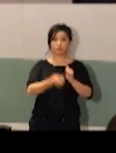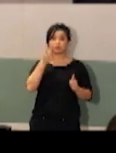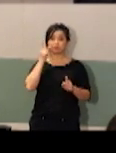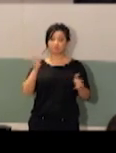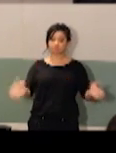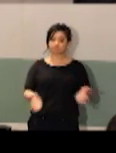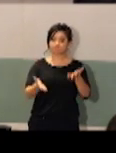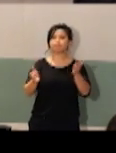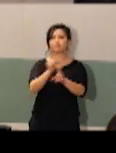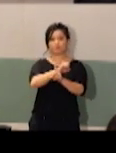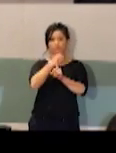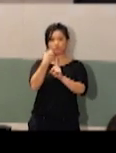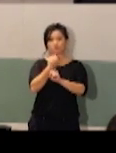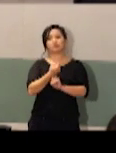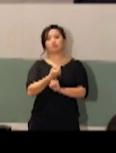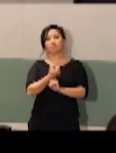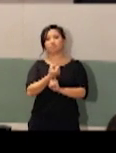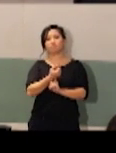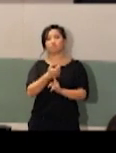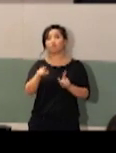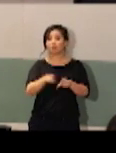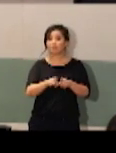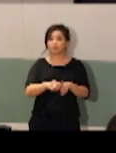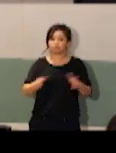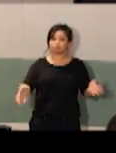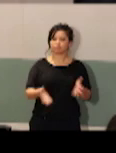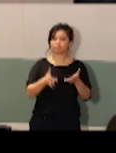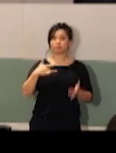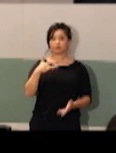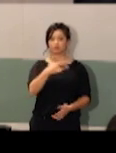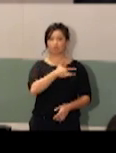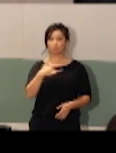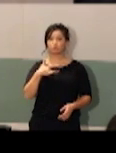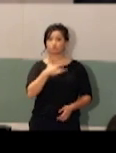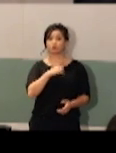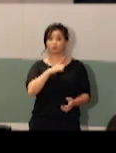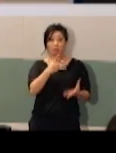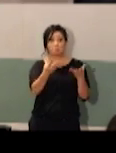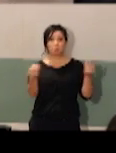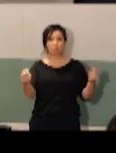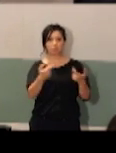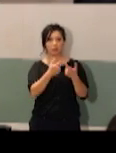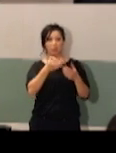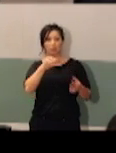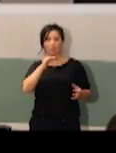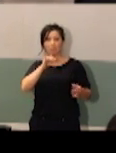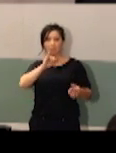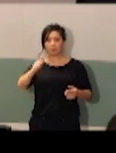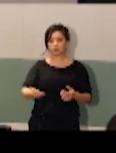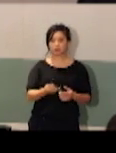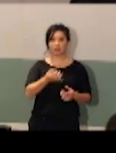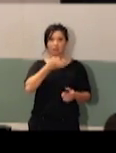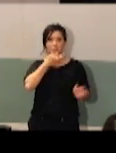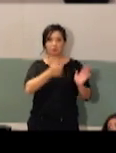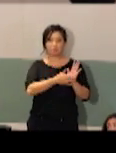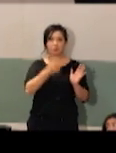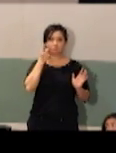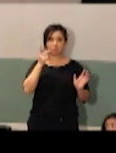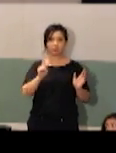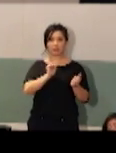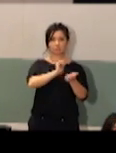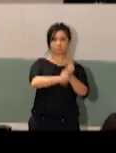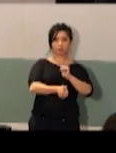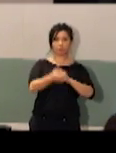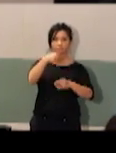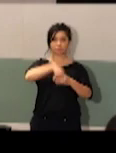saúde. Nós temos hoje uma grande concentração dos equipamentos esportivos no plano piloto. O governo gastou R$2 bilhões para construir um